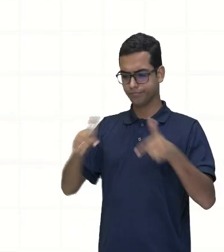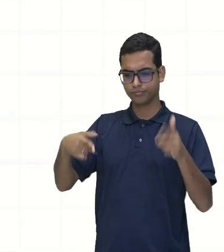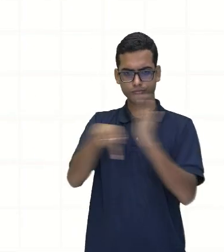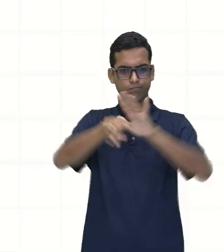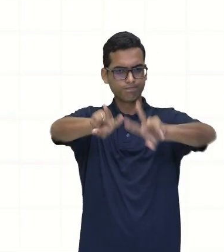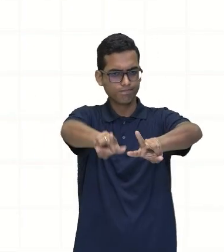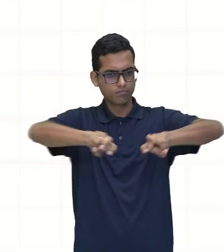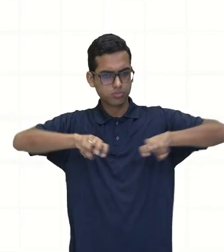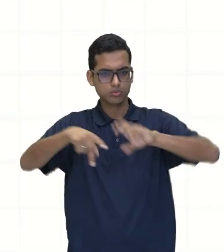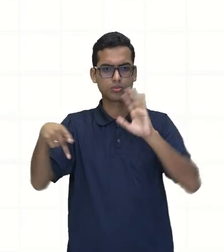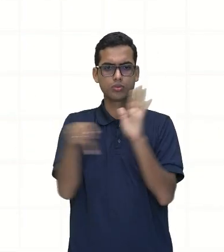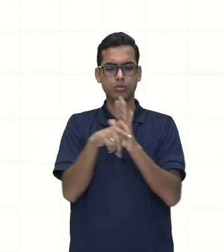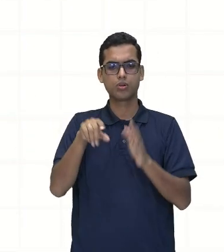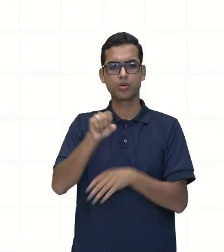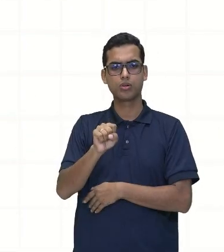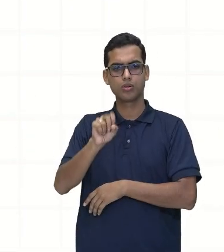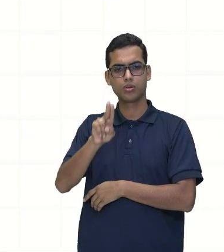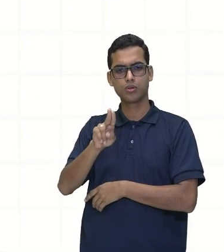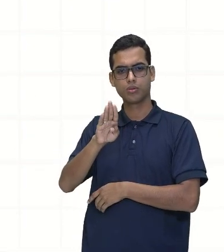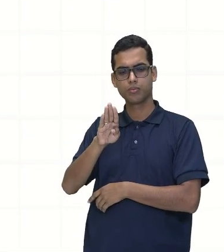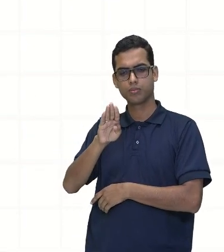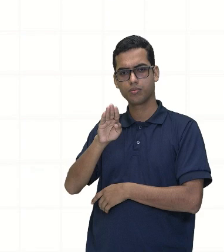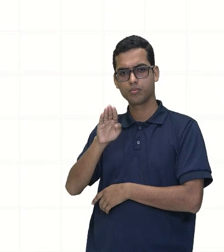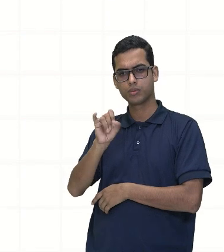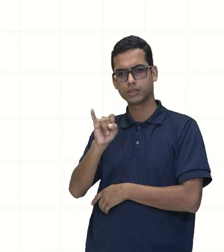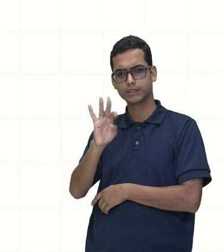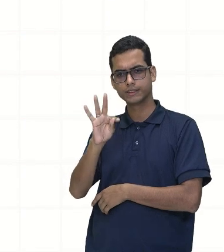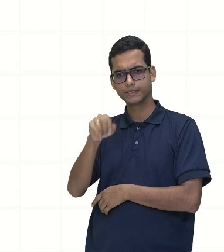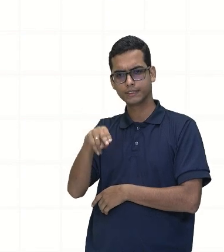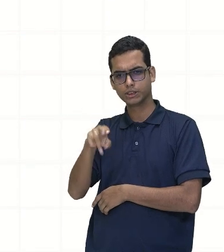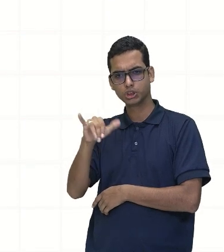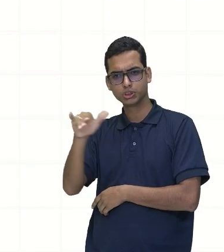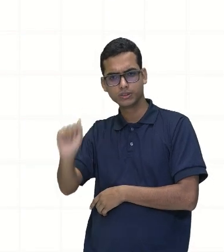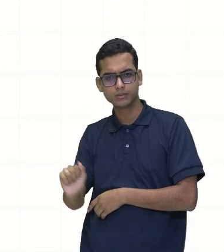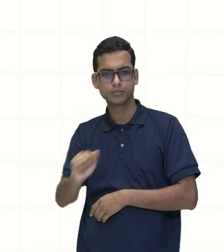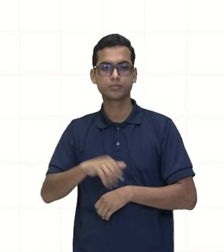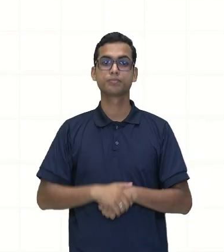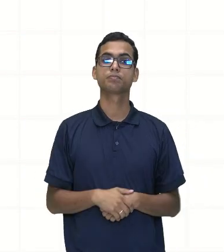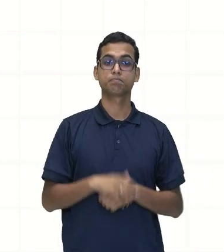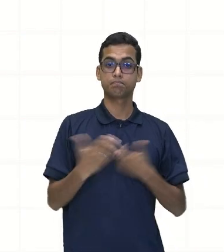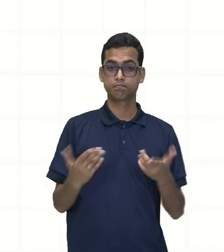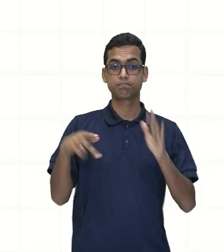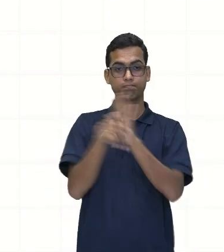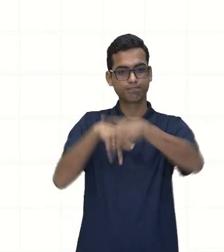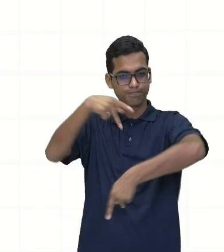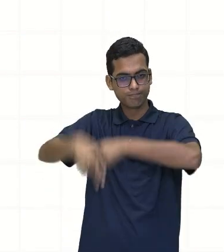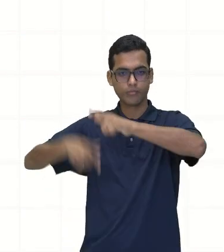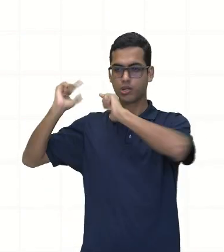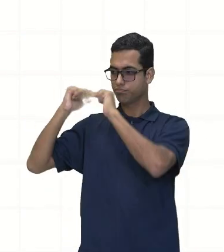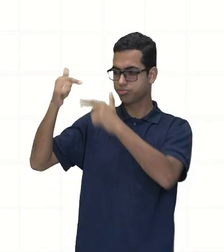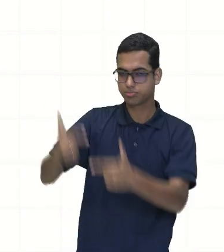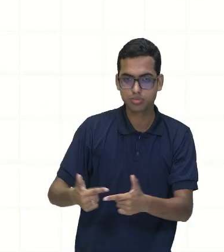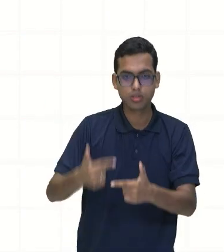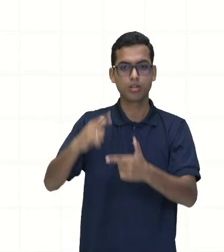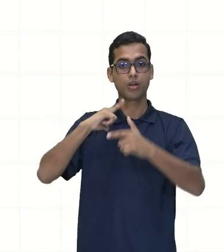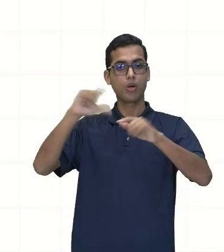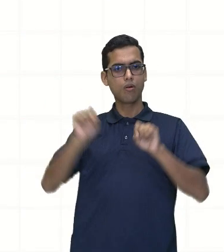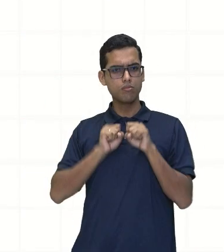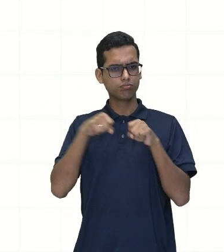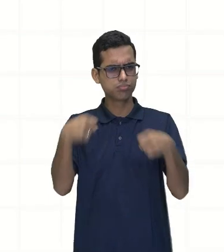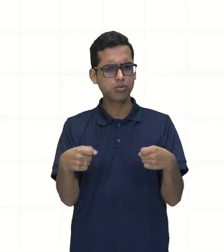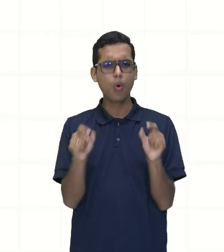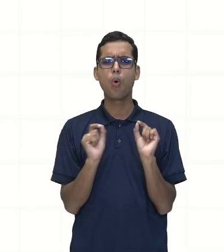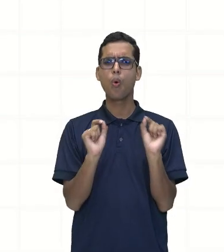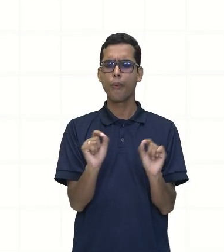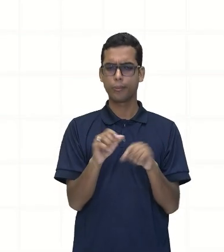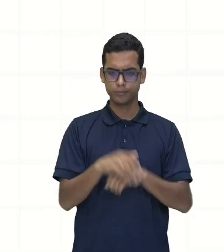subsistência. As populações tradicionais, elas são identificadas com base nas atividades que elas vão desempenhar, gente.